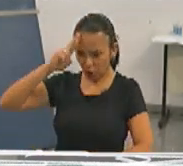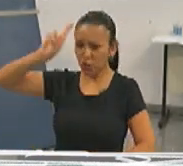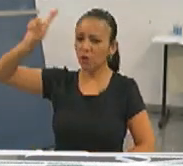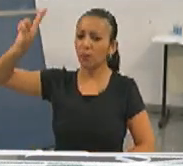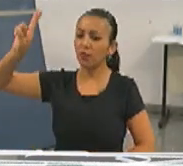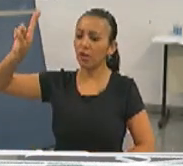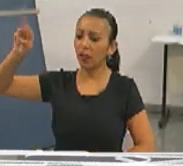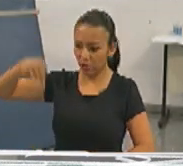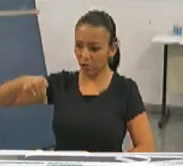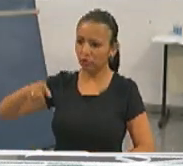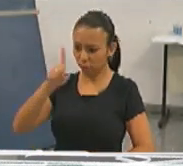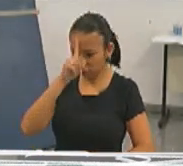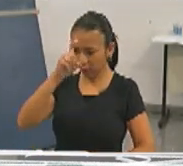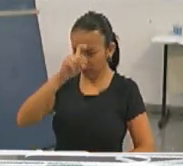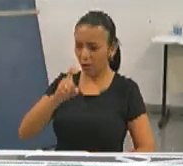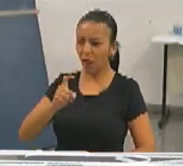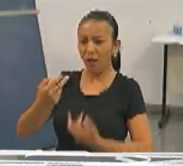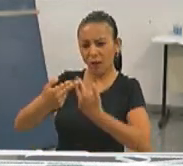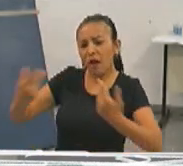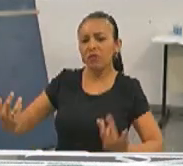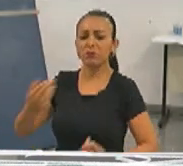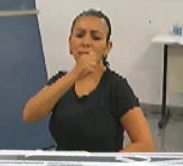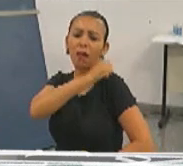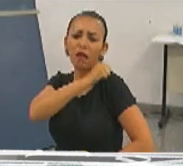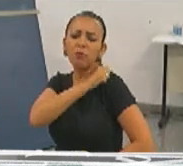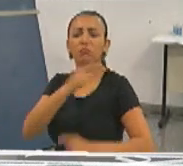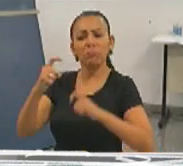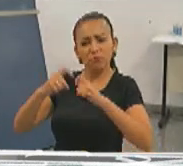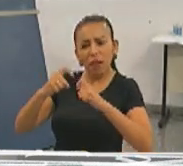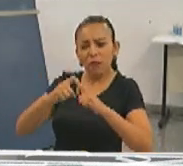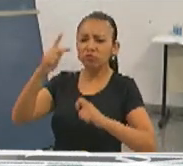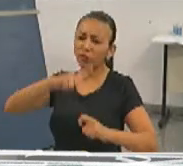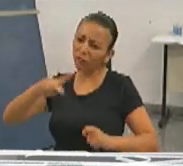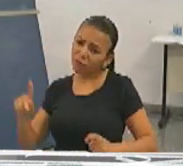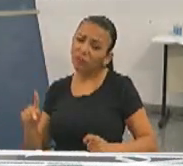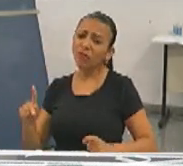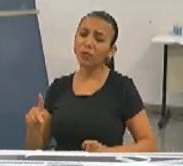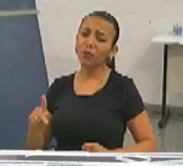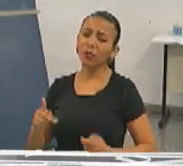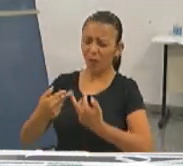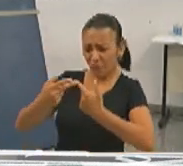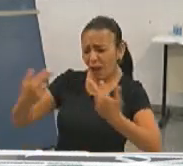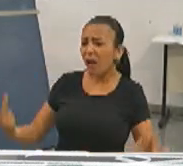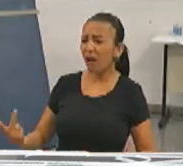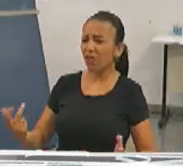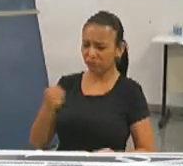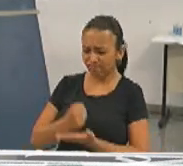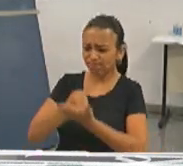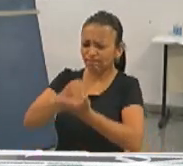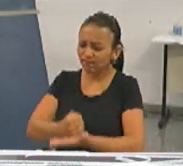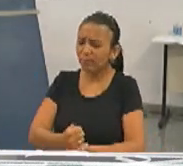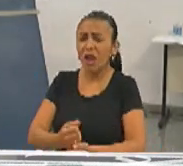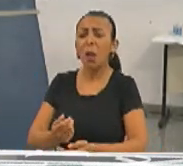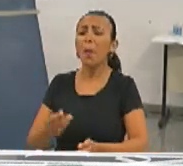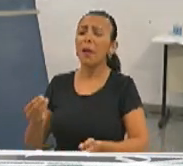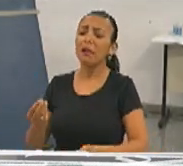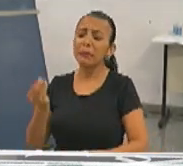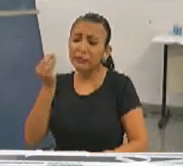infraestrutura hospitalar, vários alunos e médicos e professores, preceptores, me